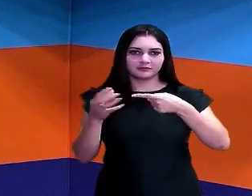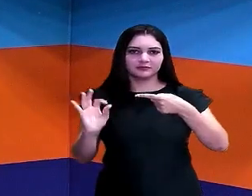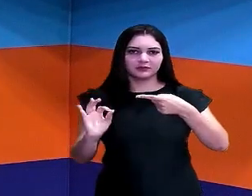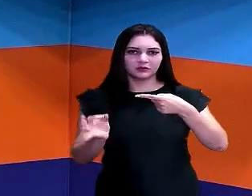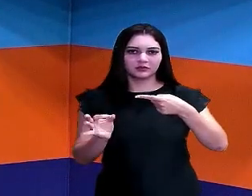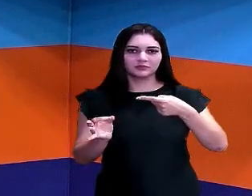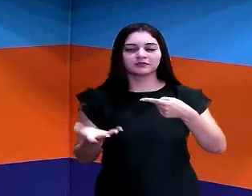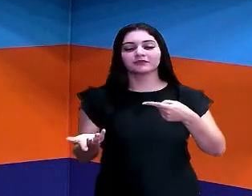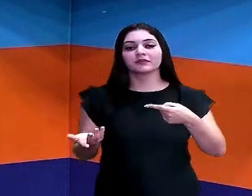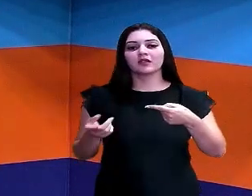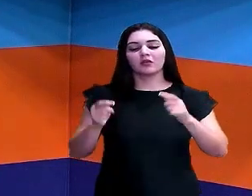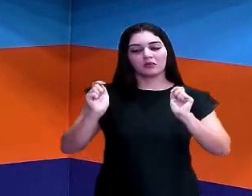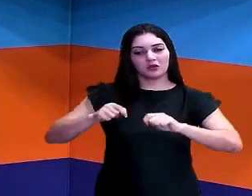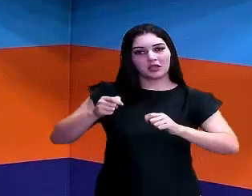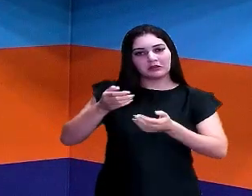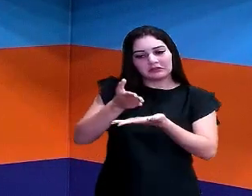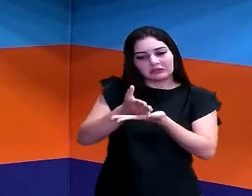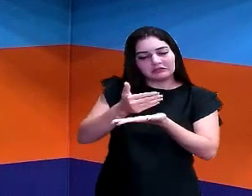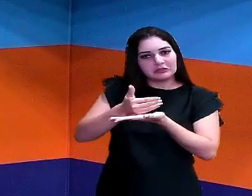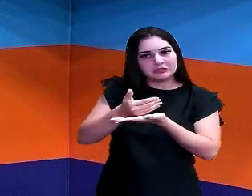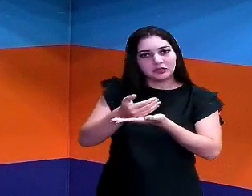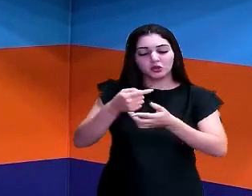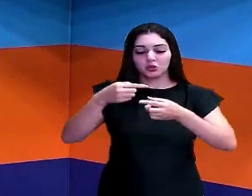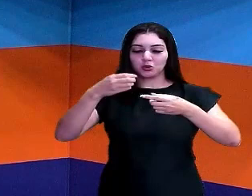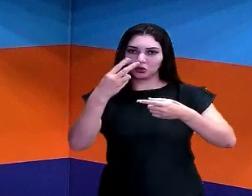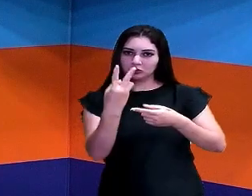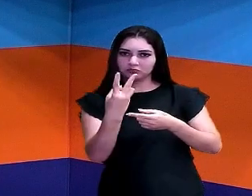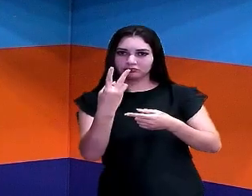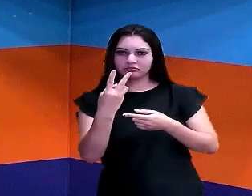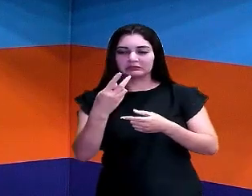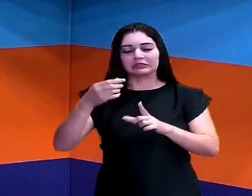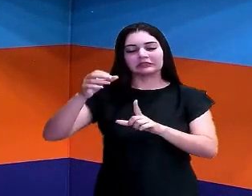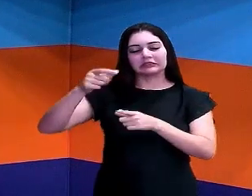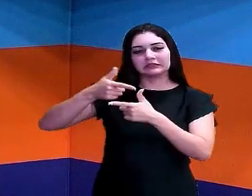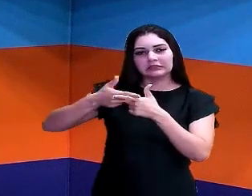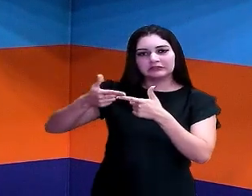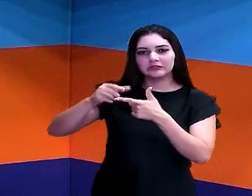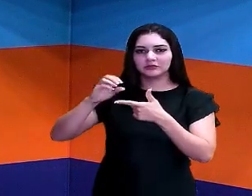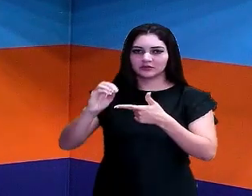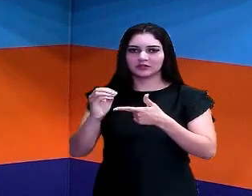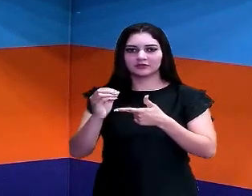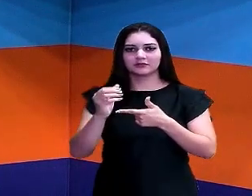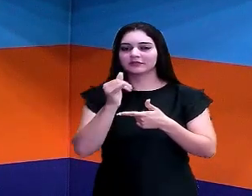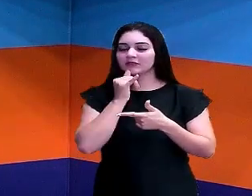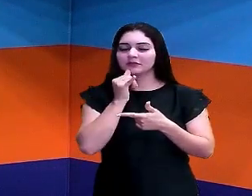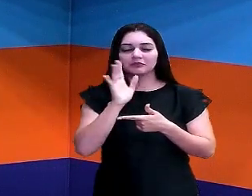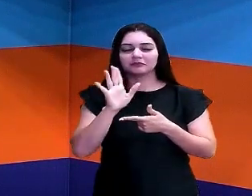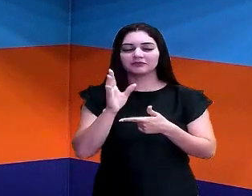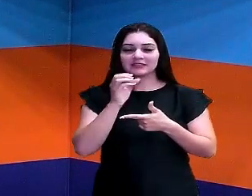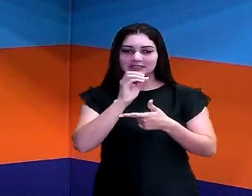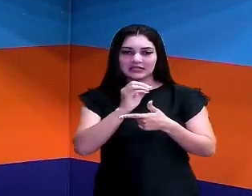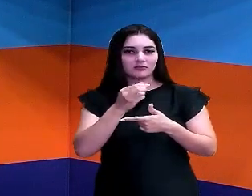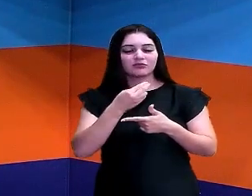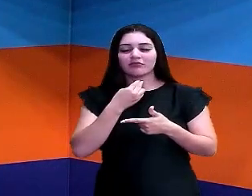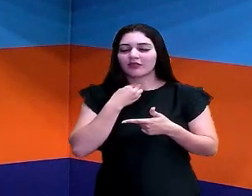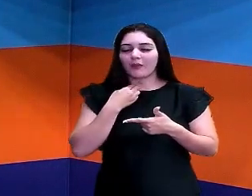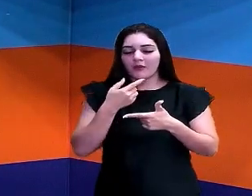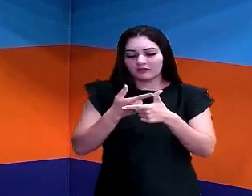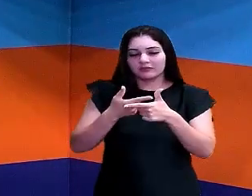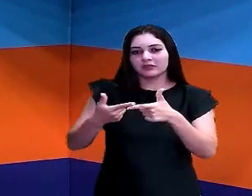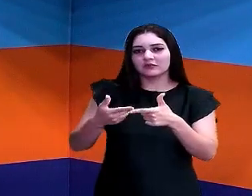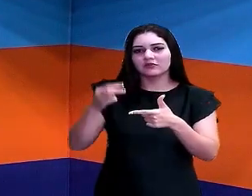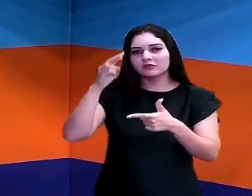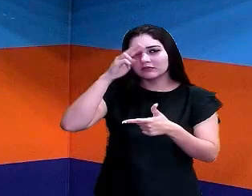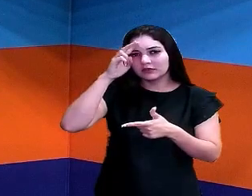fração, porque eu vou poder dividir 2 por 0. Lembra lá na ideia de divisão que o 0 não pode ser um divisor? Lembram